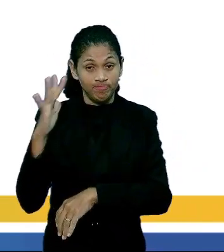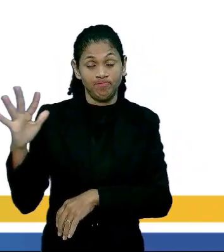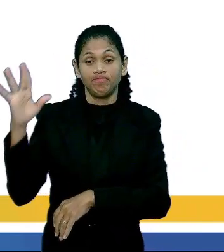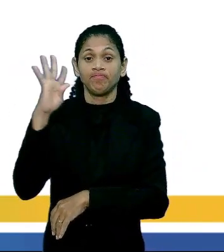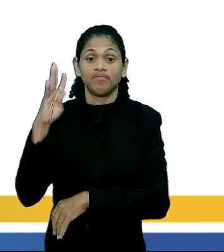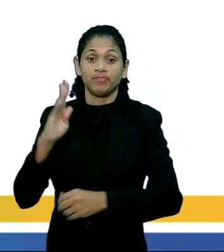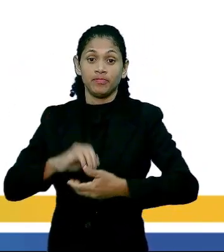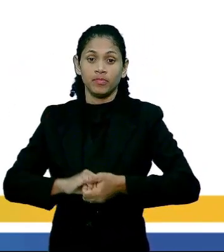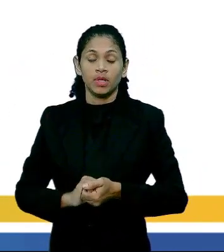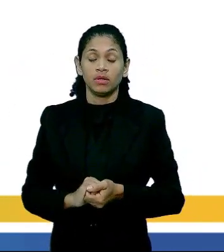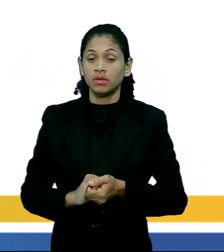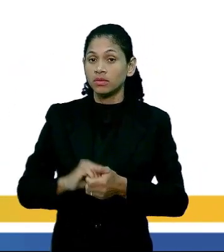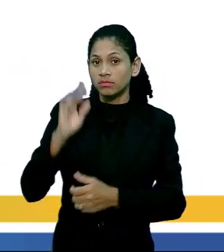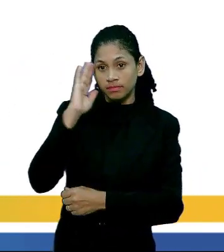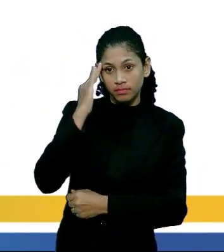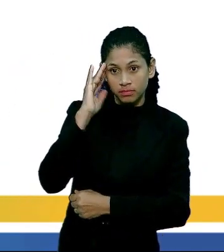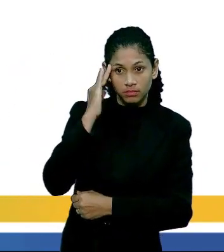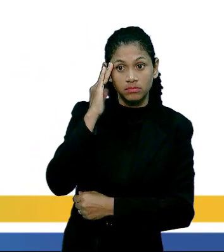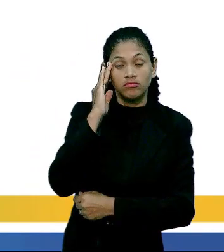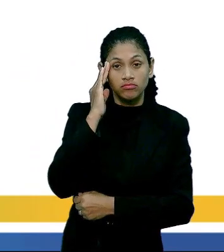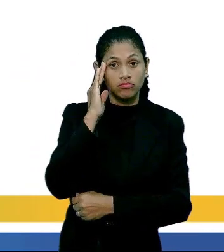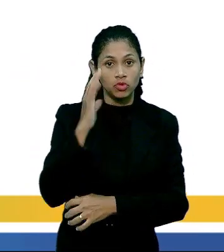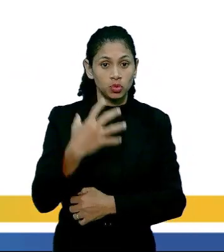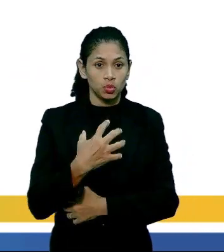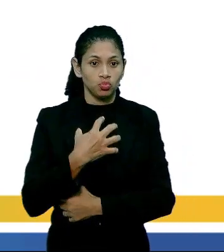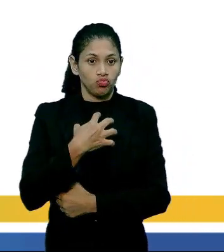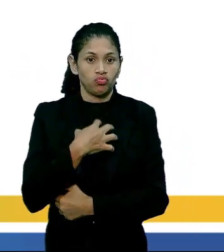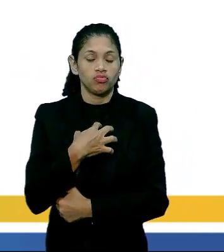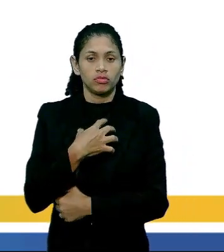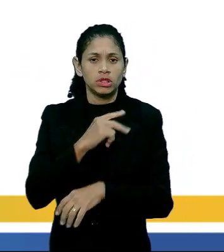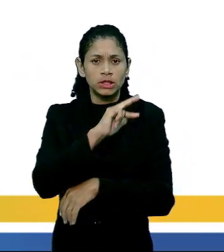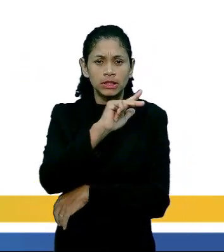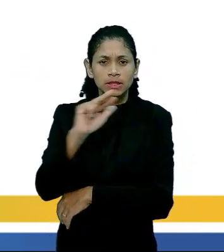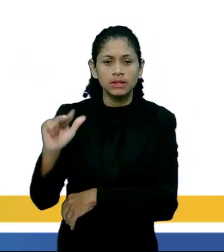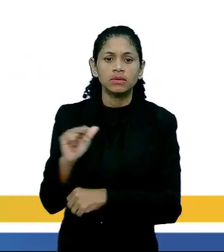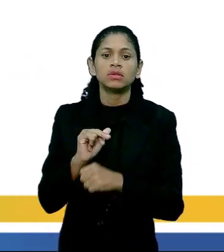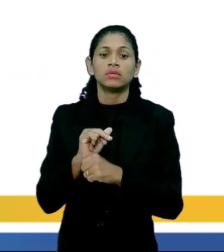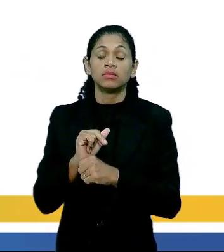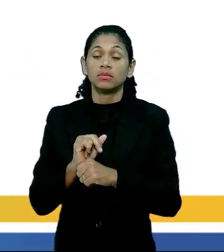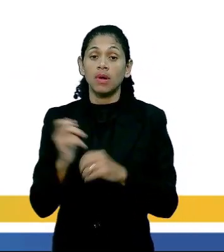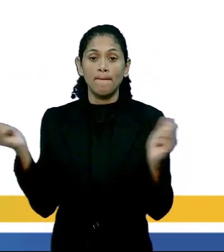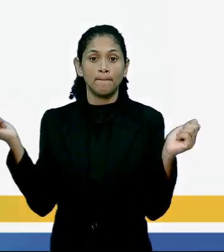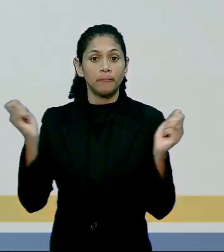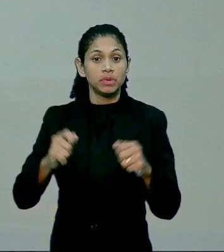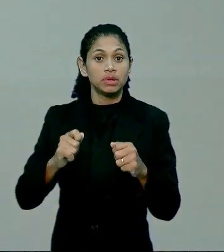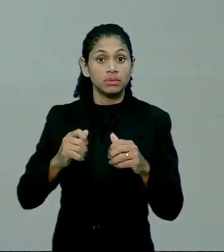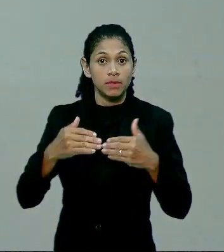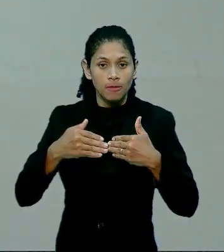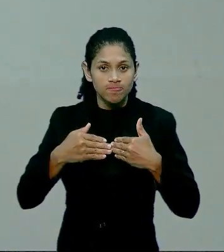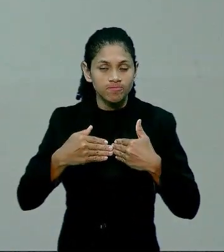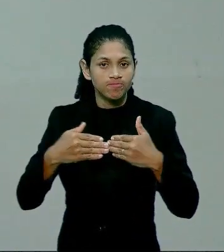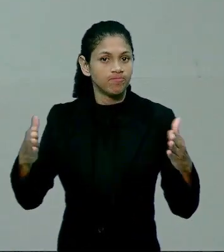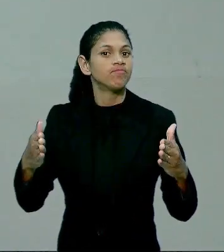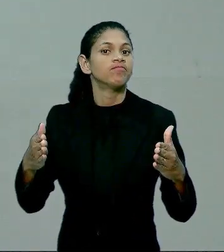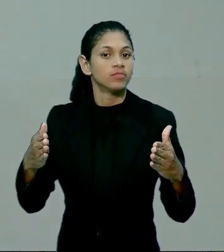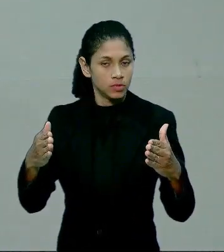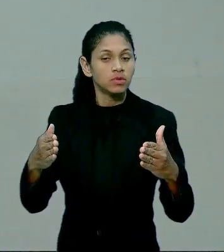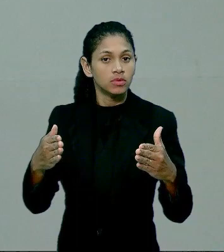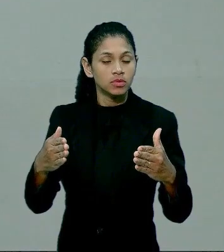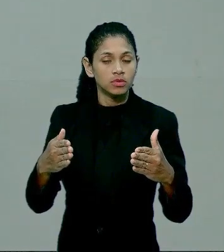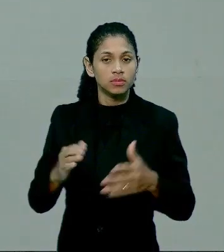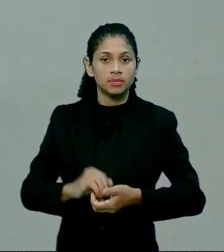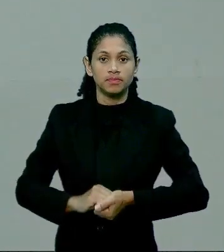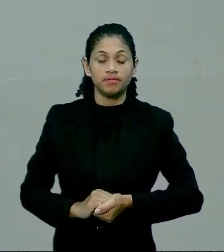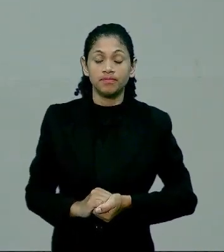sentido, compreender os efeitos de tais ações é possibilitar a ruptura de tal sistema. Então, qual é o direcionamento aqui?